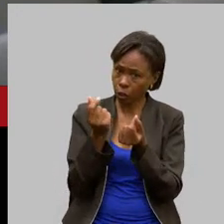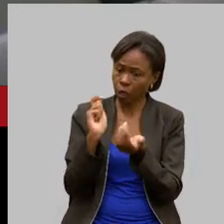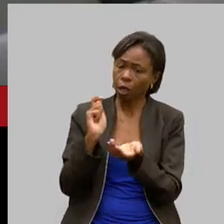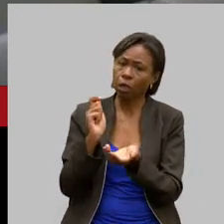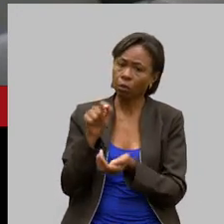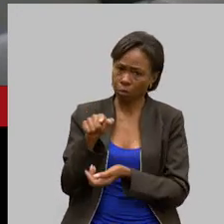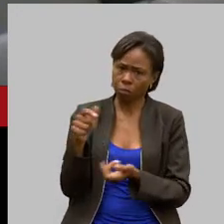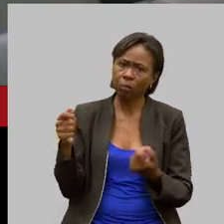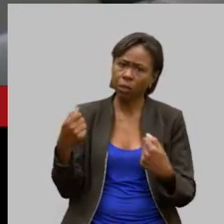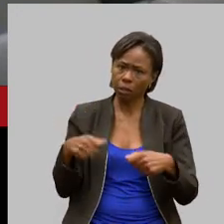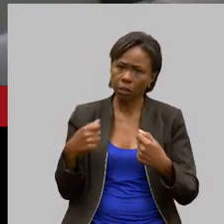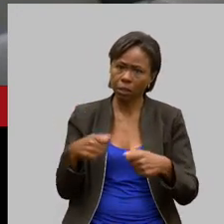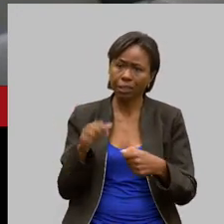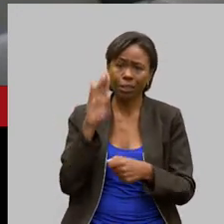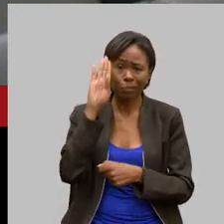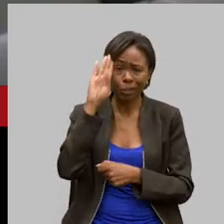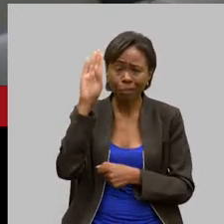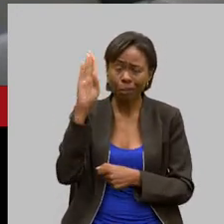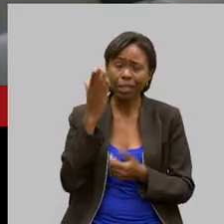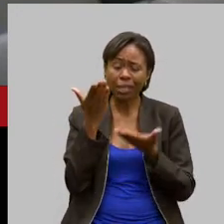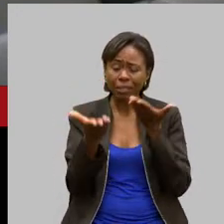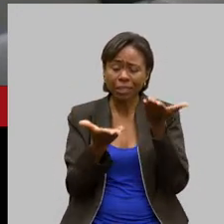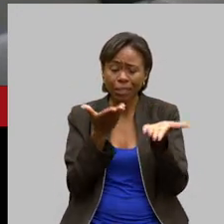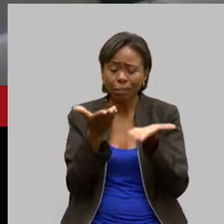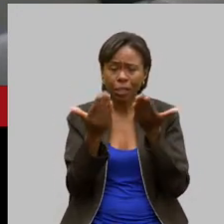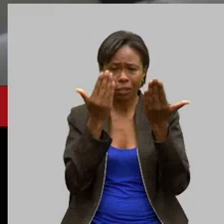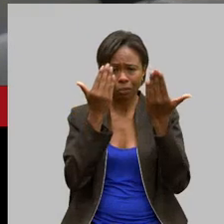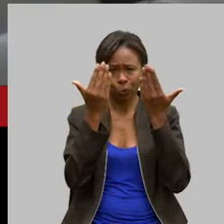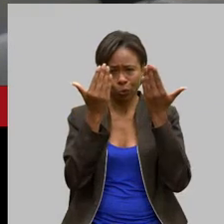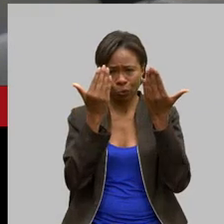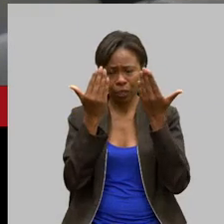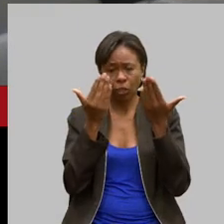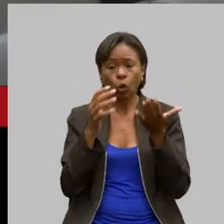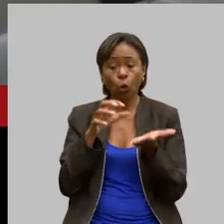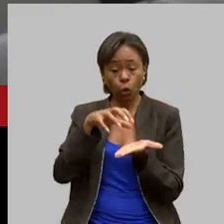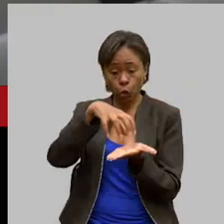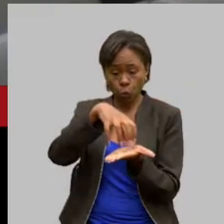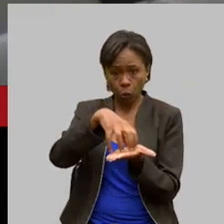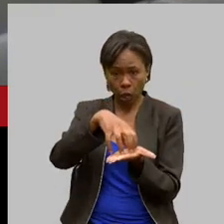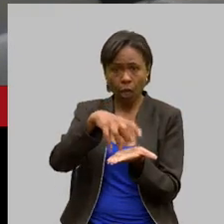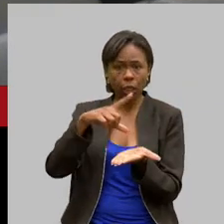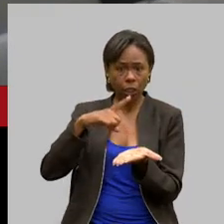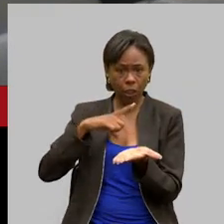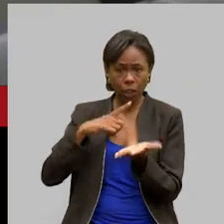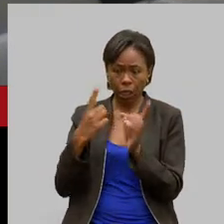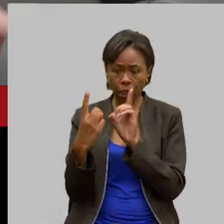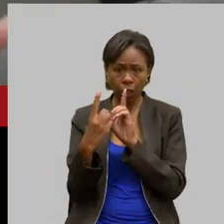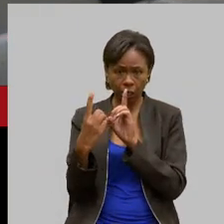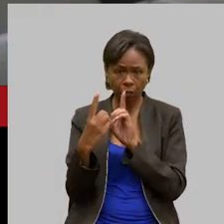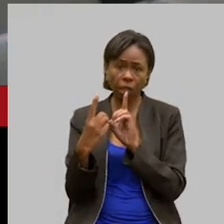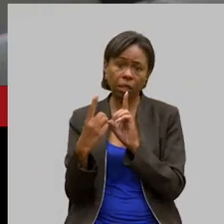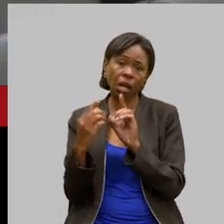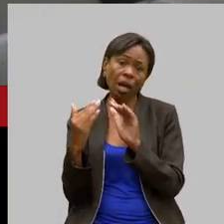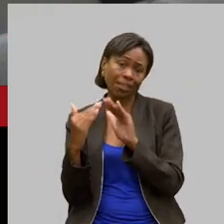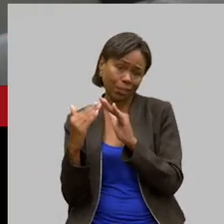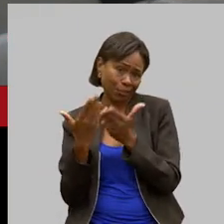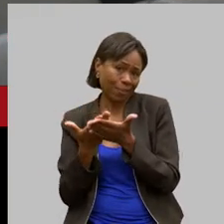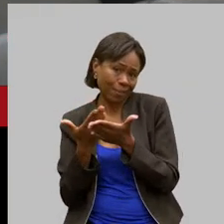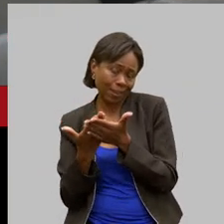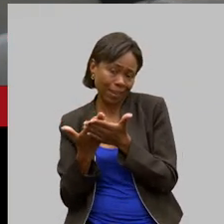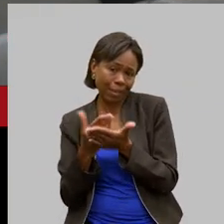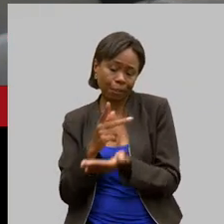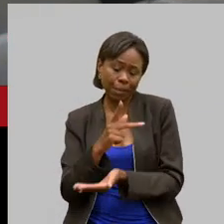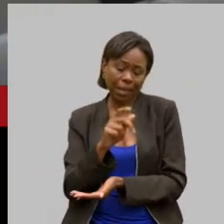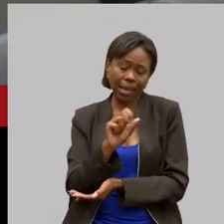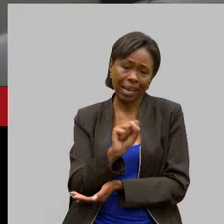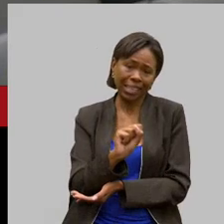mas principalmente o psicológico os setores onde elas são atendidas é as escolas psfs